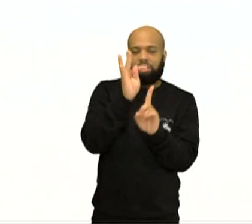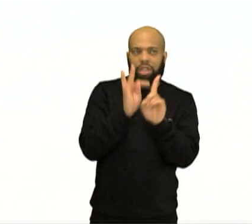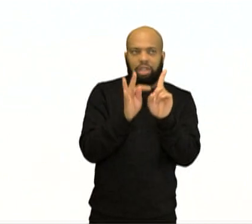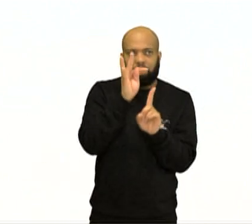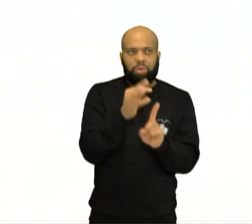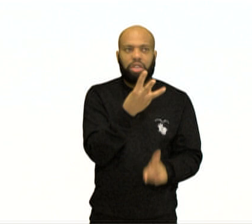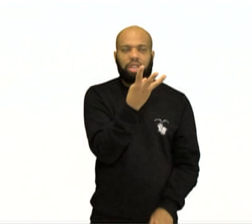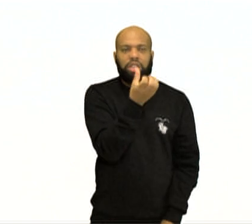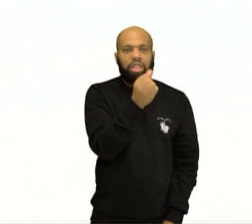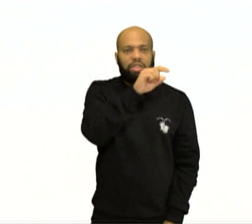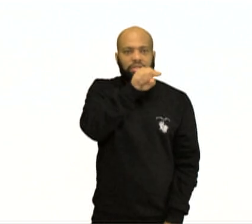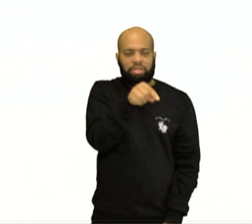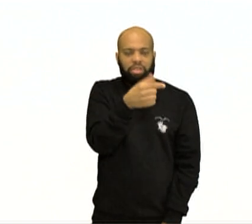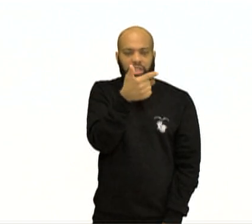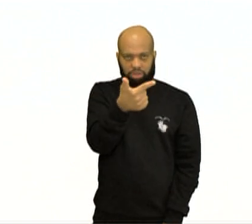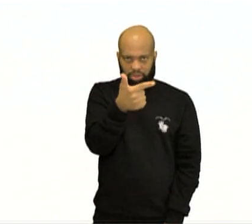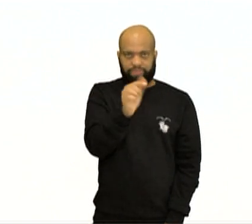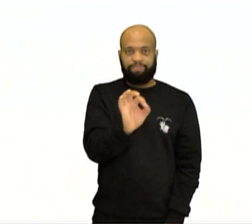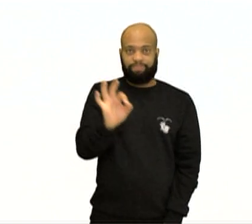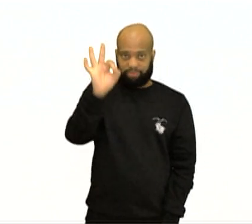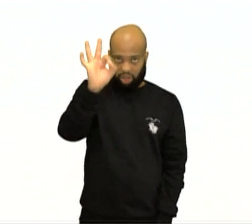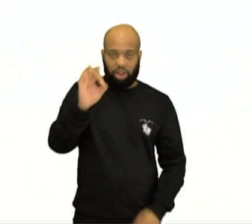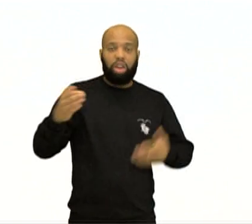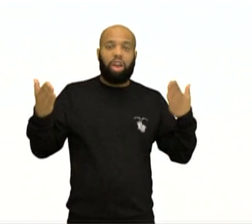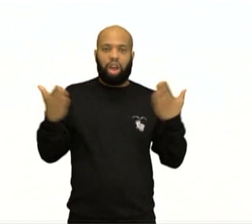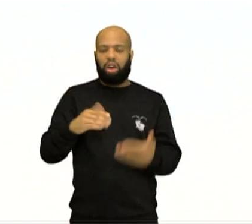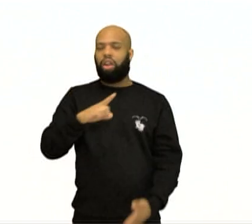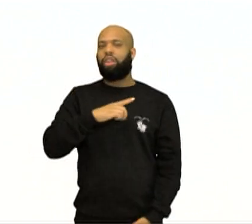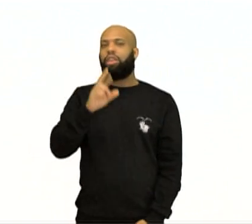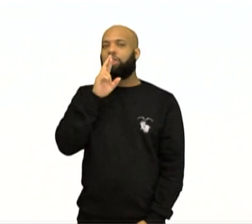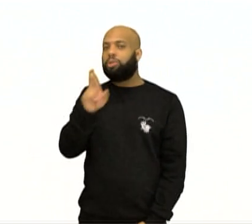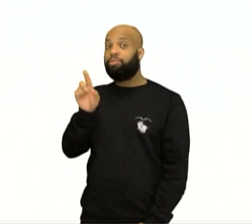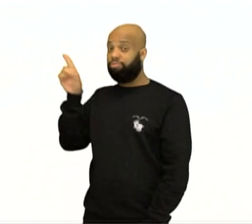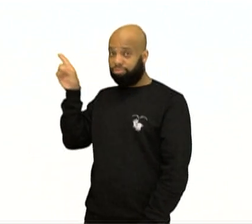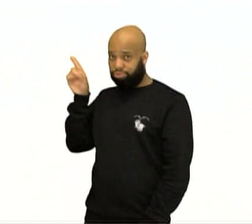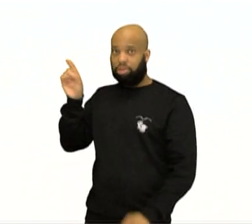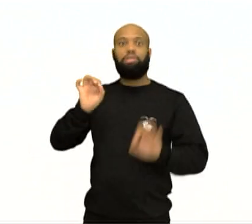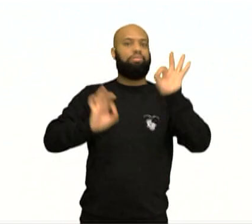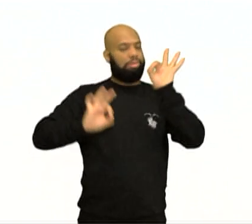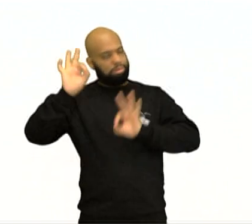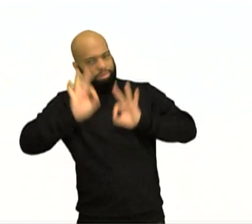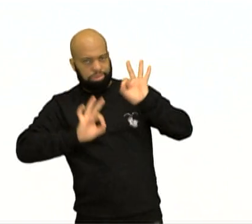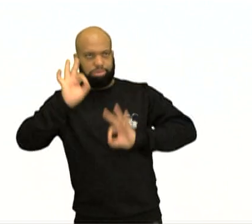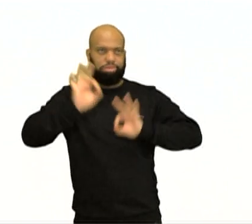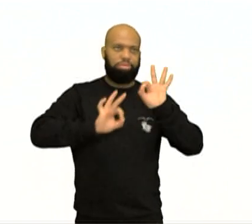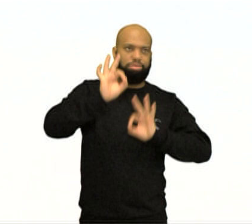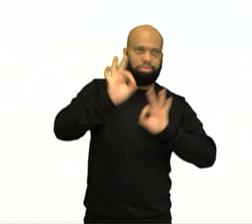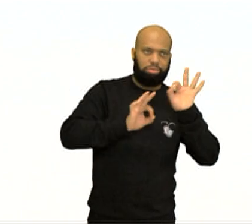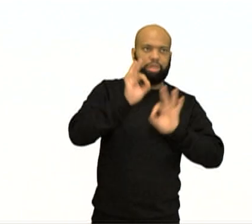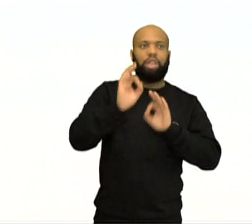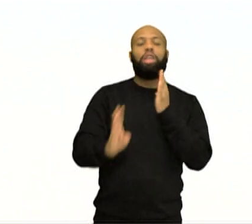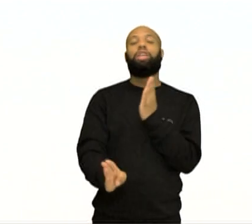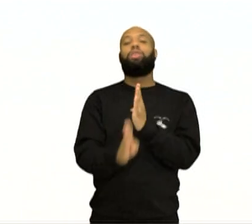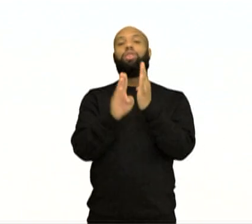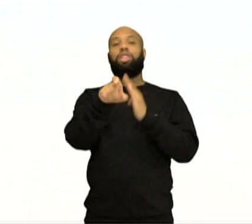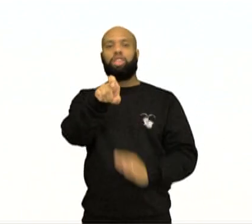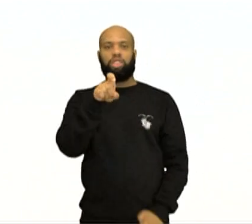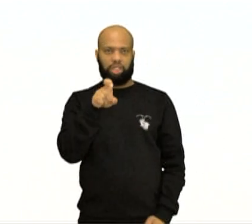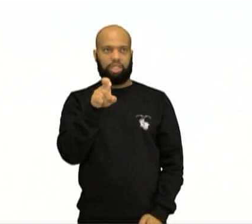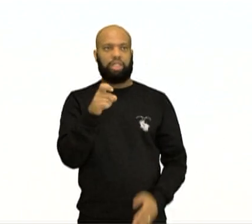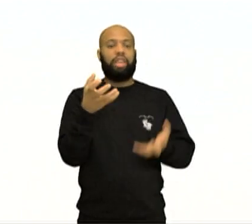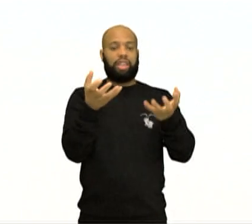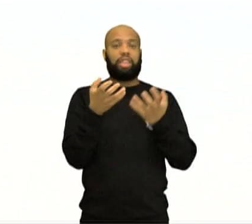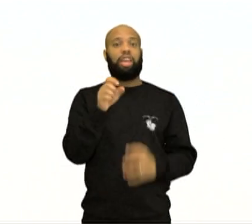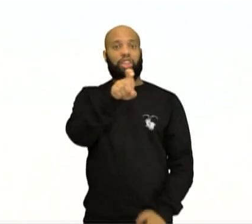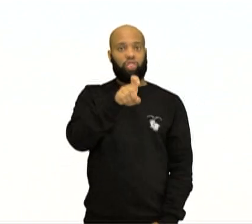Então, vamos substituir e agora a gente tem que resolver esse negócio aqui. Vamos lá, né? Vamos ter que resolver essa equação para encontrar o valor